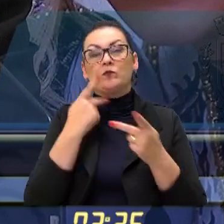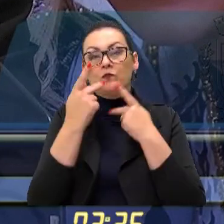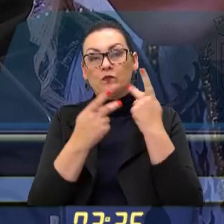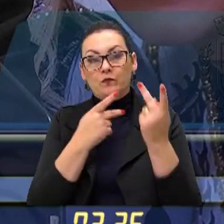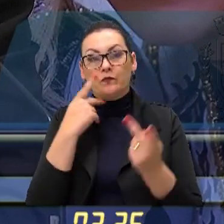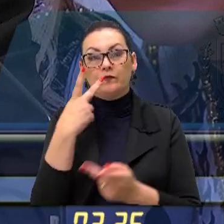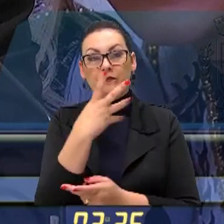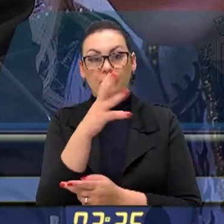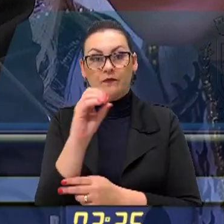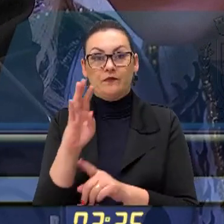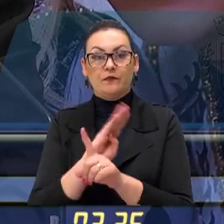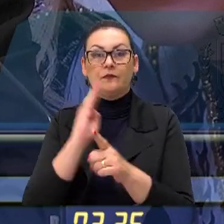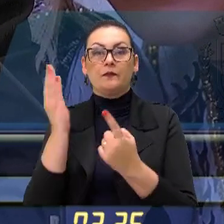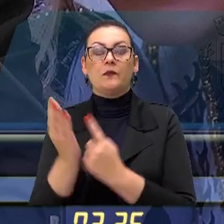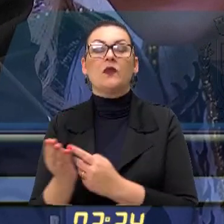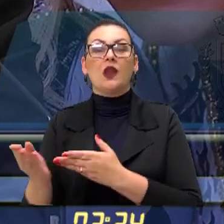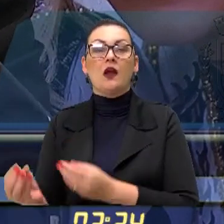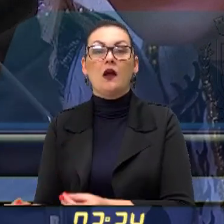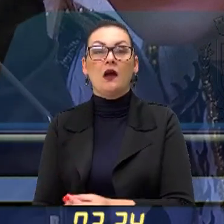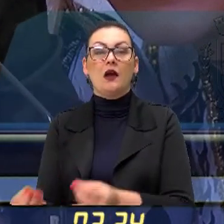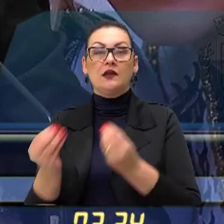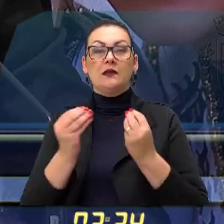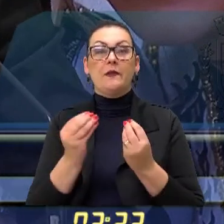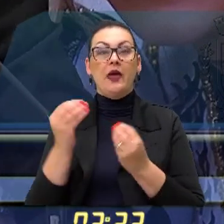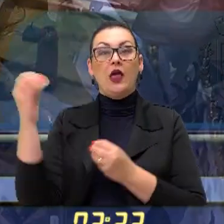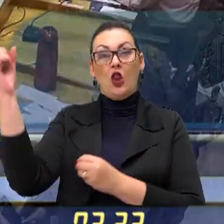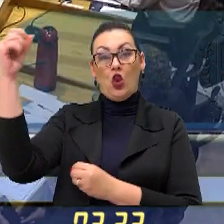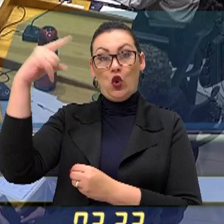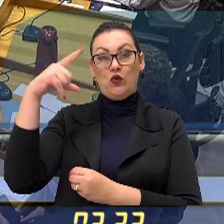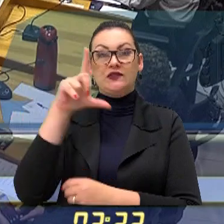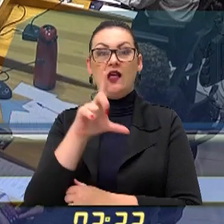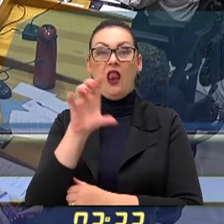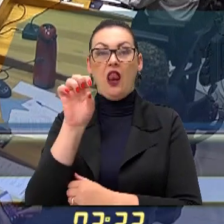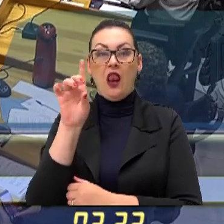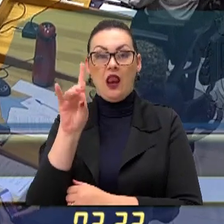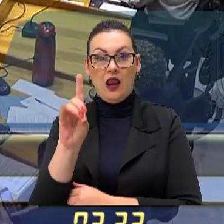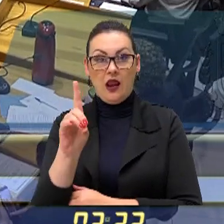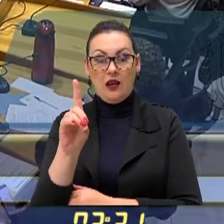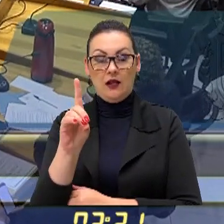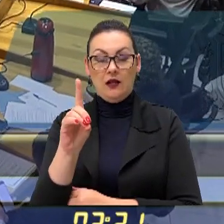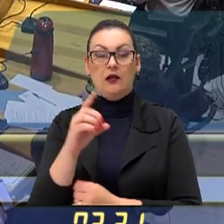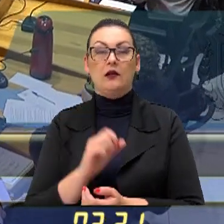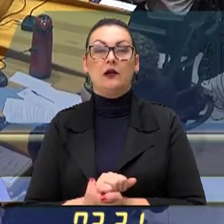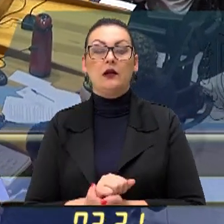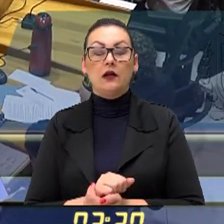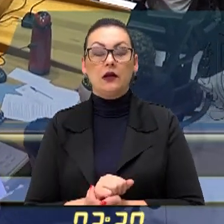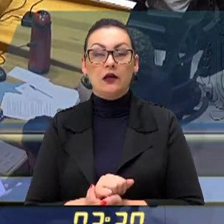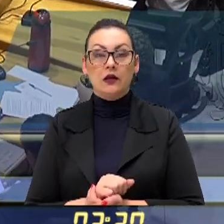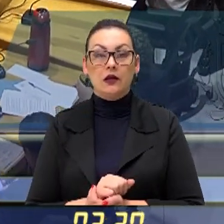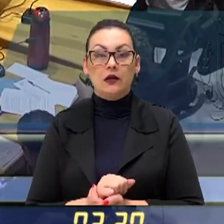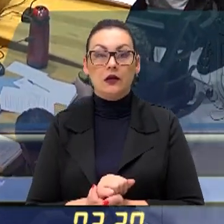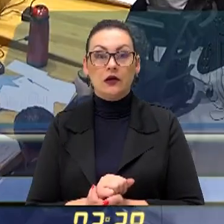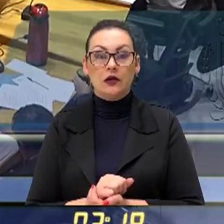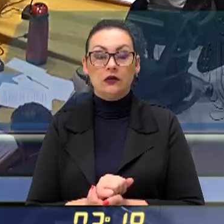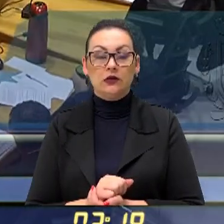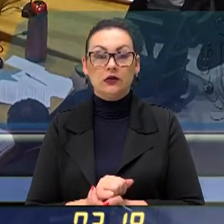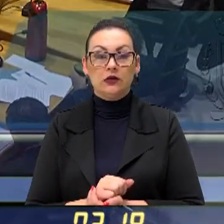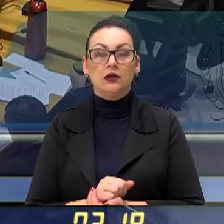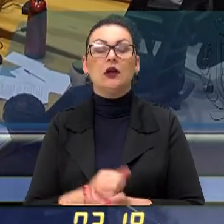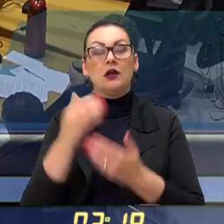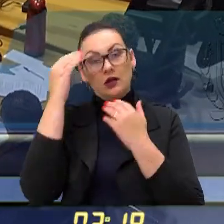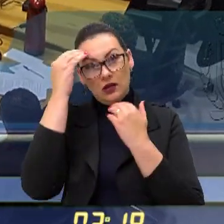falar de 20 bairros que vão receber iluminação de lâmpadas LED e quero, claro, com